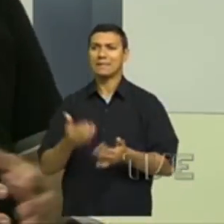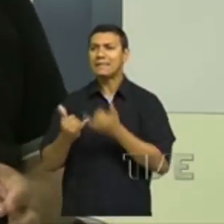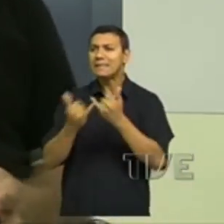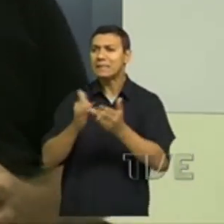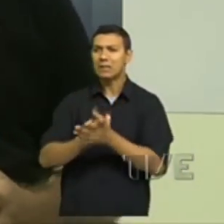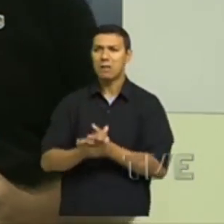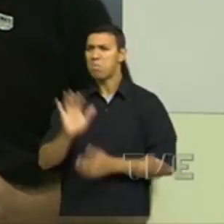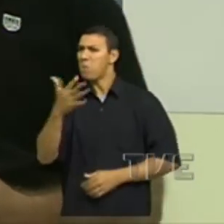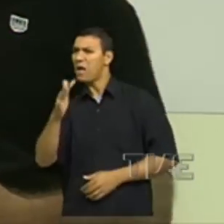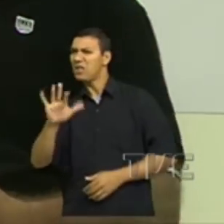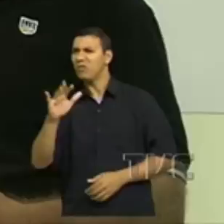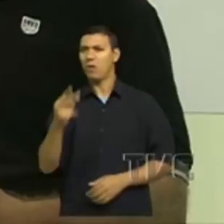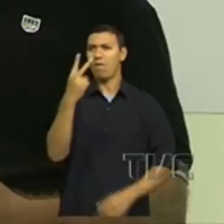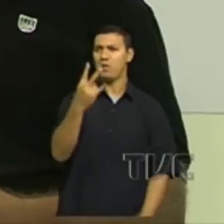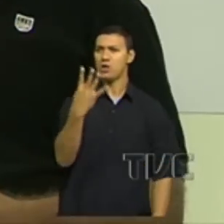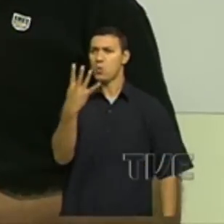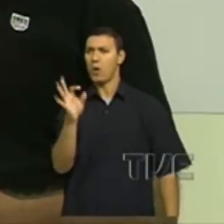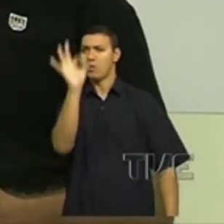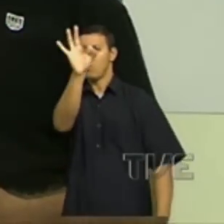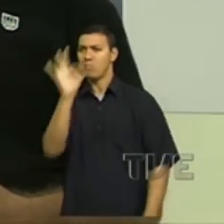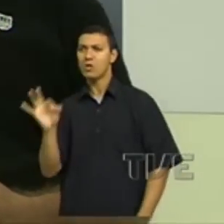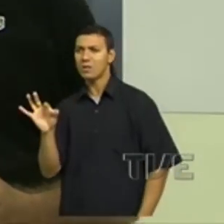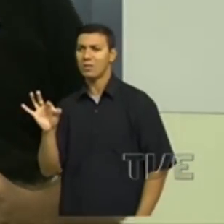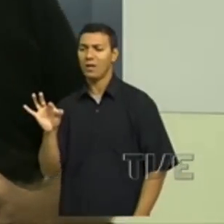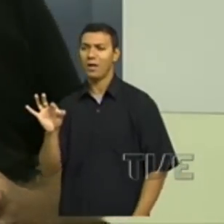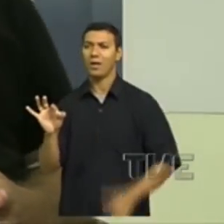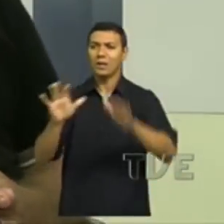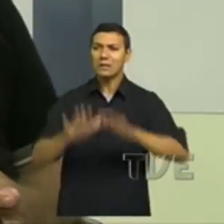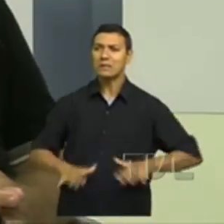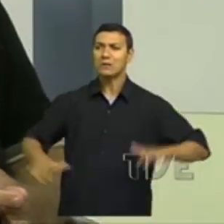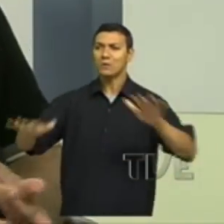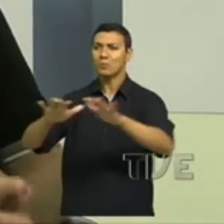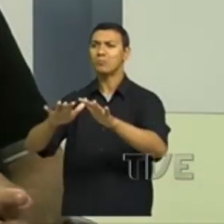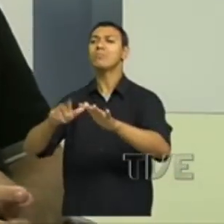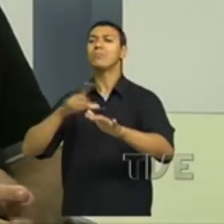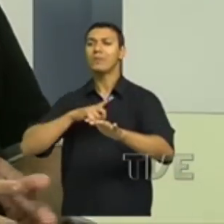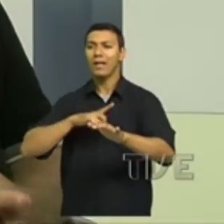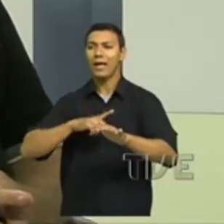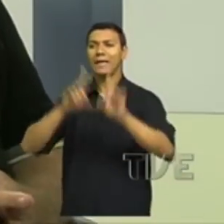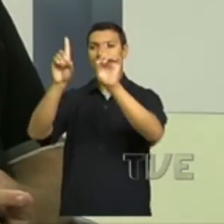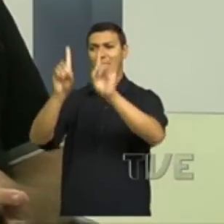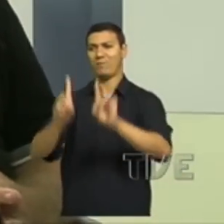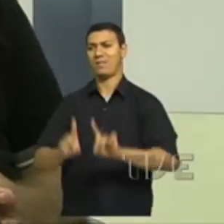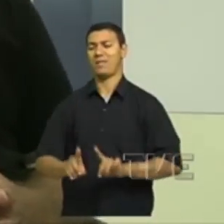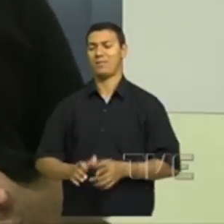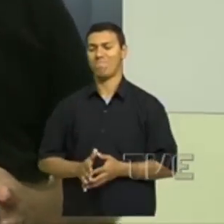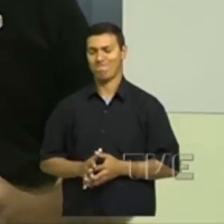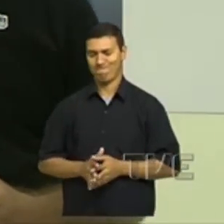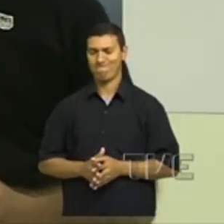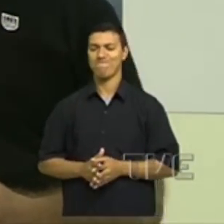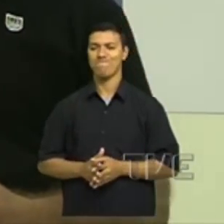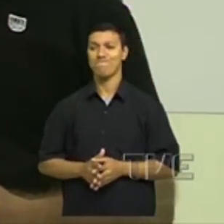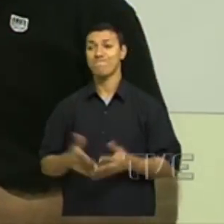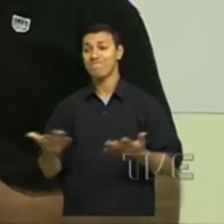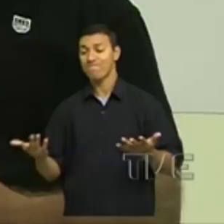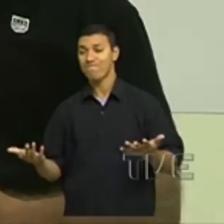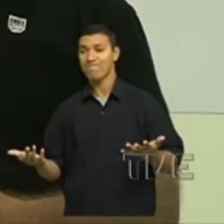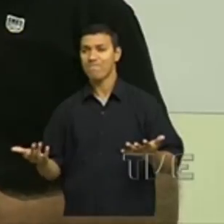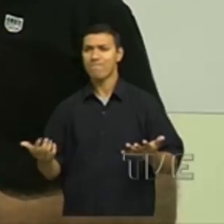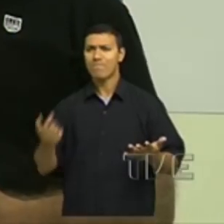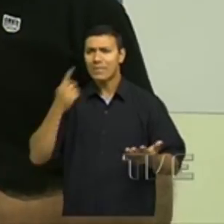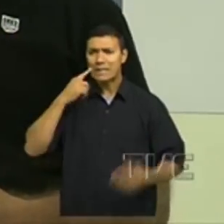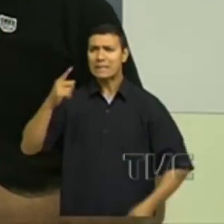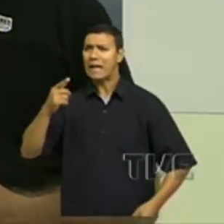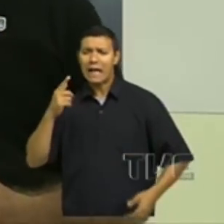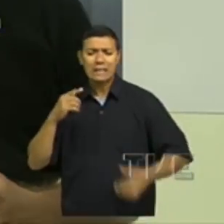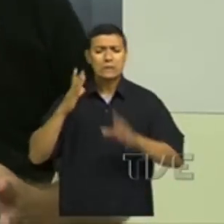mais, 24% da população tem algum tipo de deficiência. E não está computado